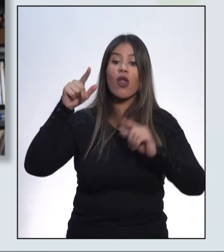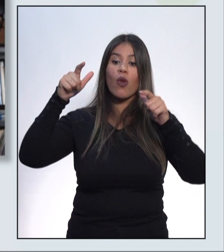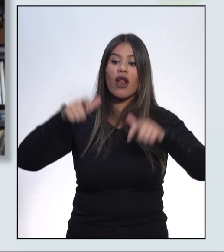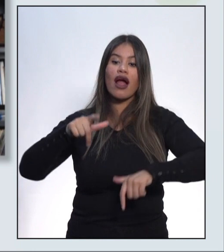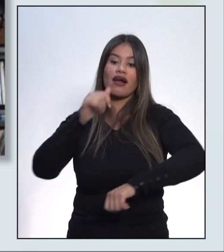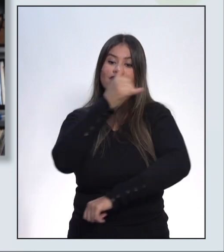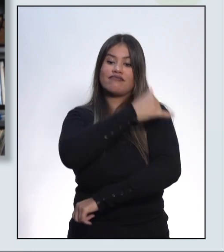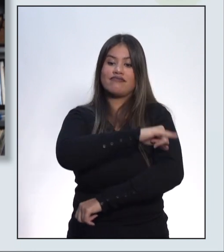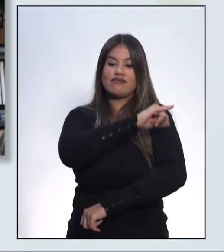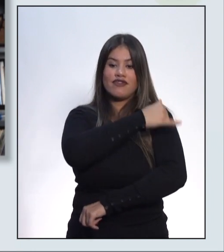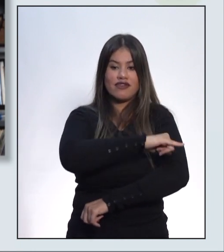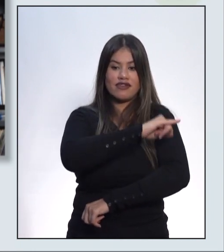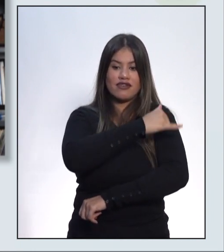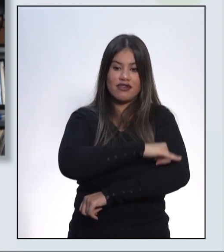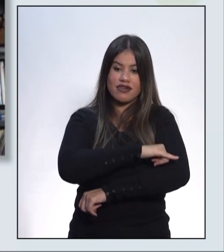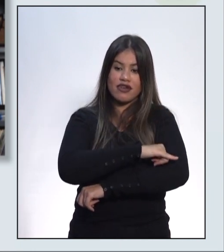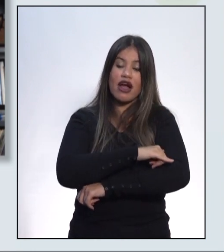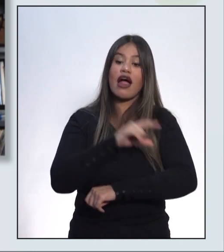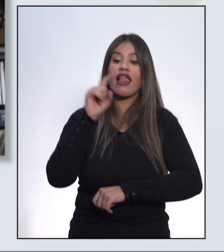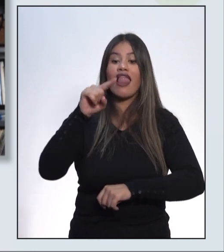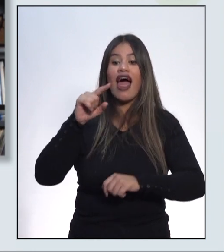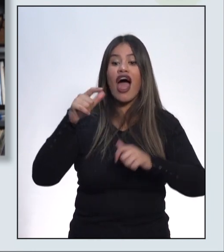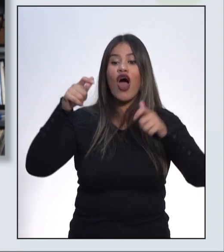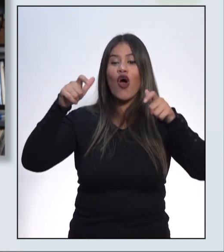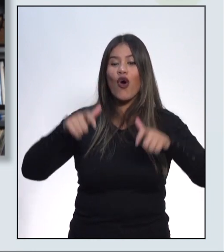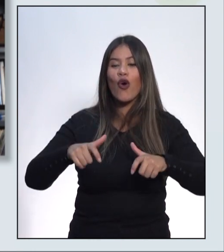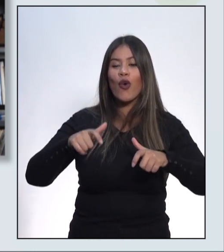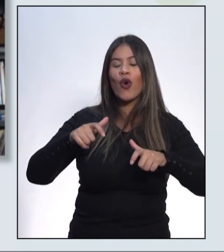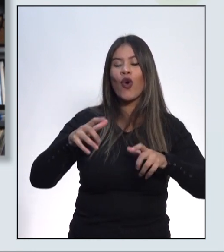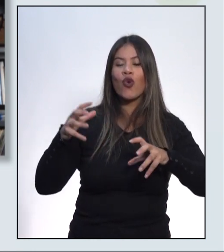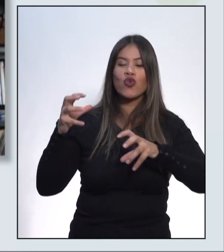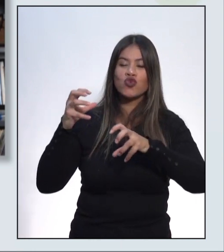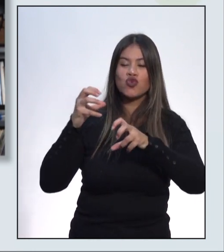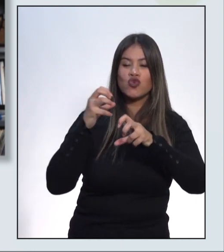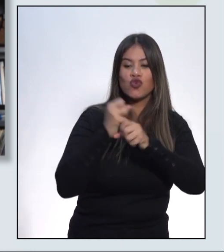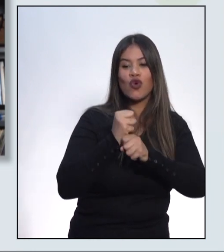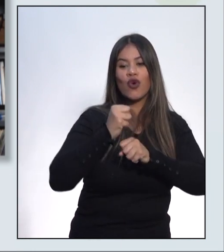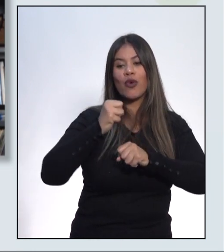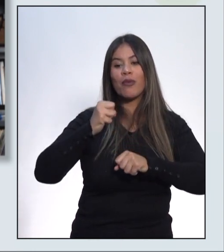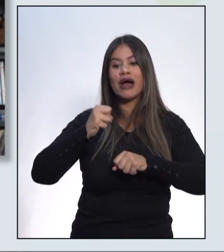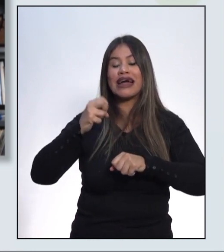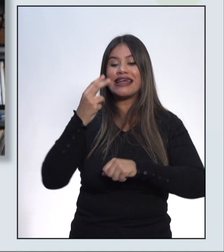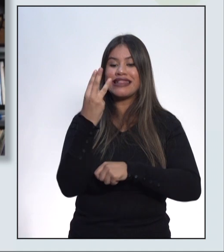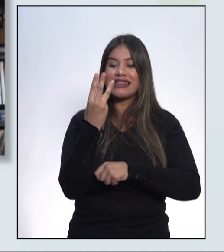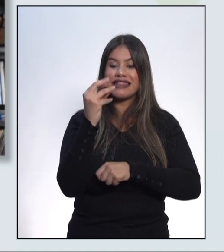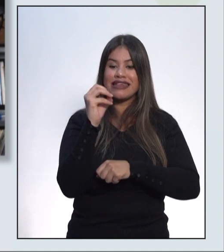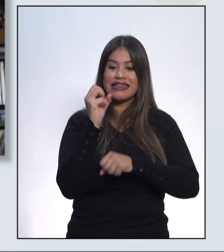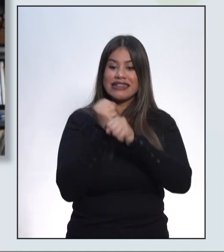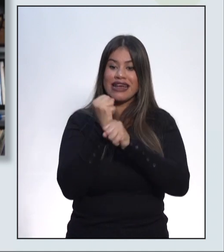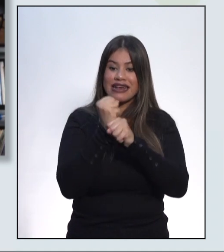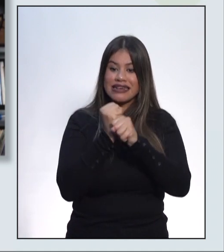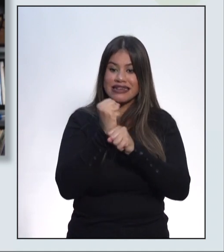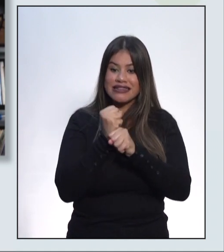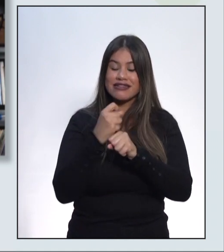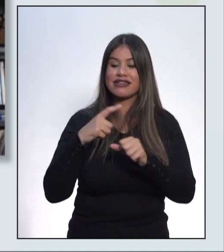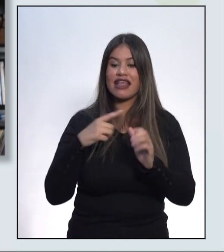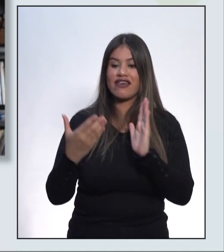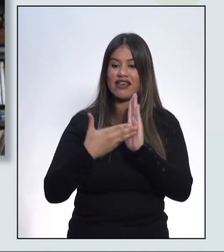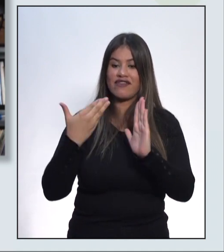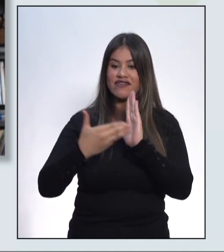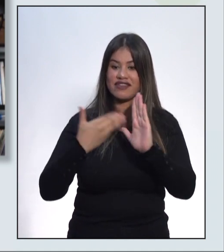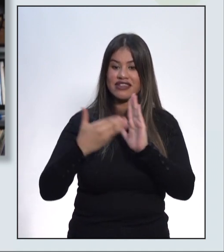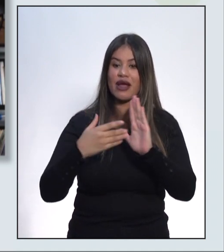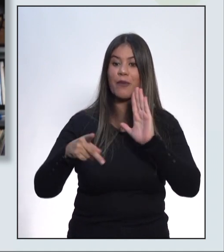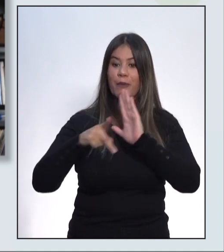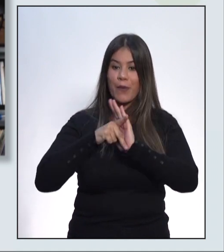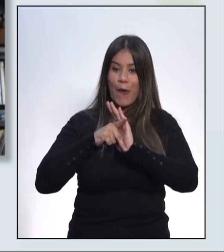É um restaurante que estava fazendo 30 anos e nós fizemos uma revista comemorativa para esse restaurante que é muito querido no Rio de